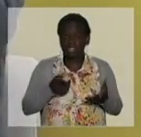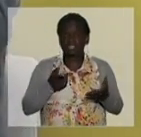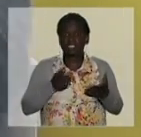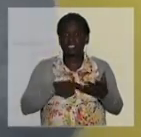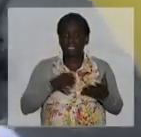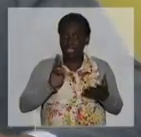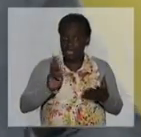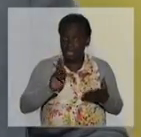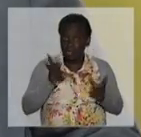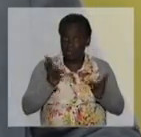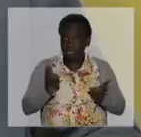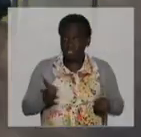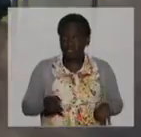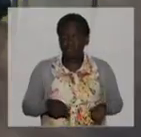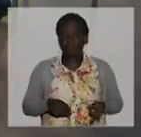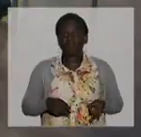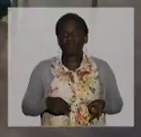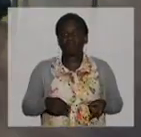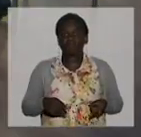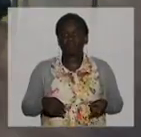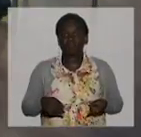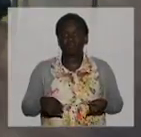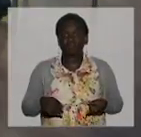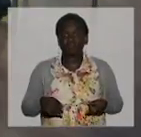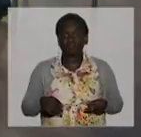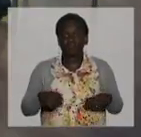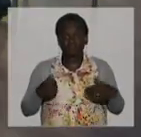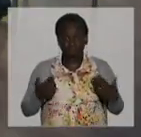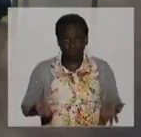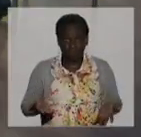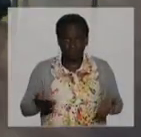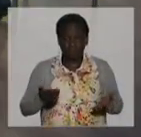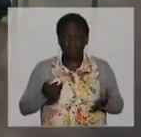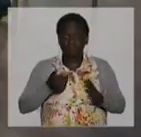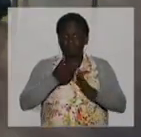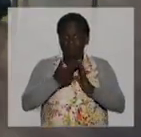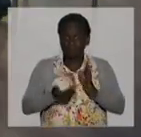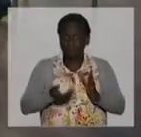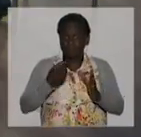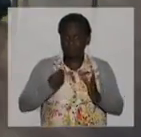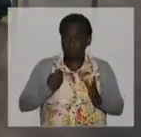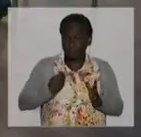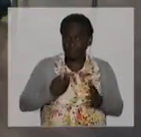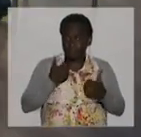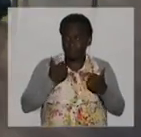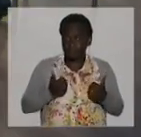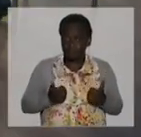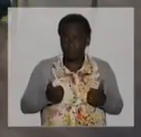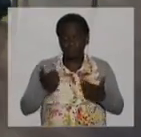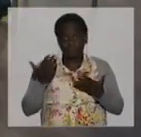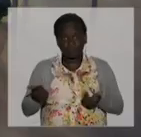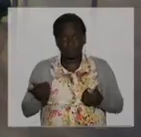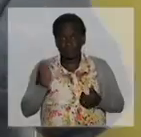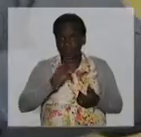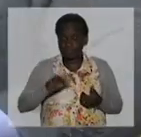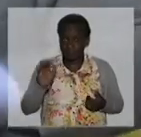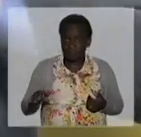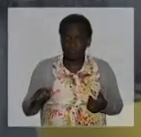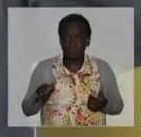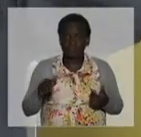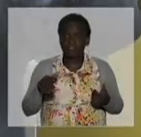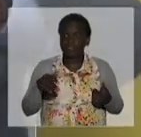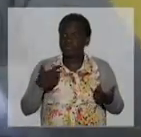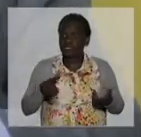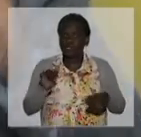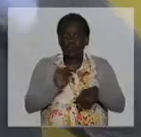próprio Realengo. Então, a qualidade de vida. Adolescentes e jovens sem